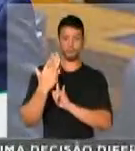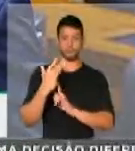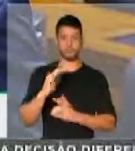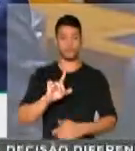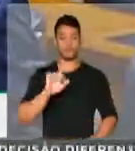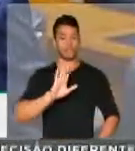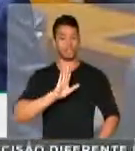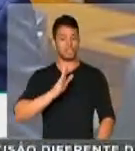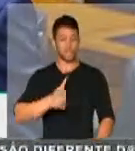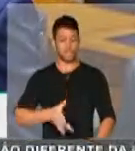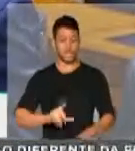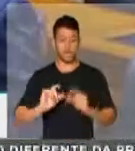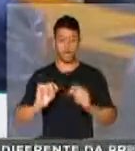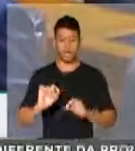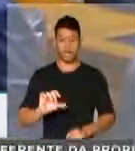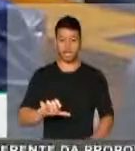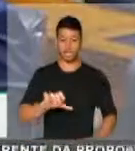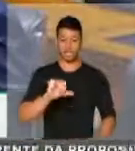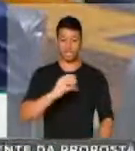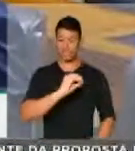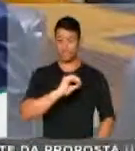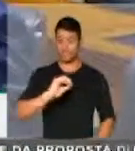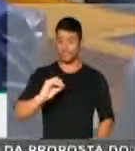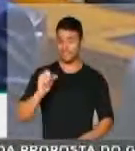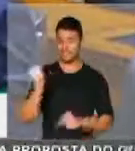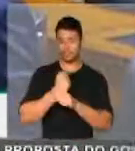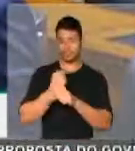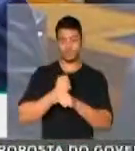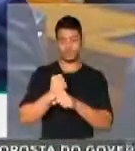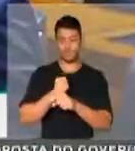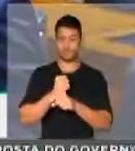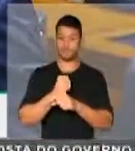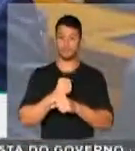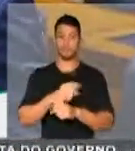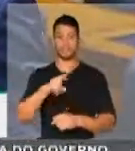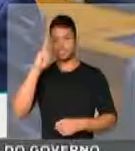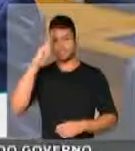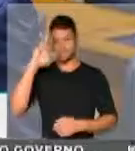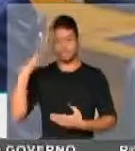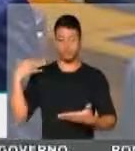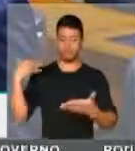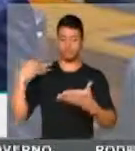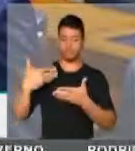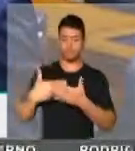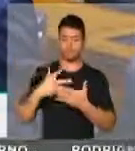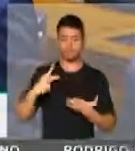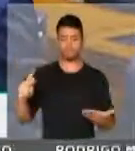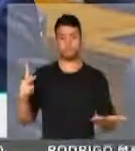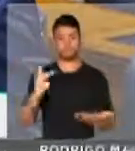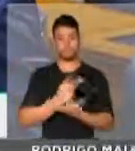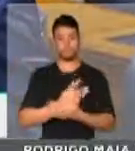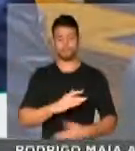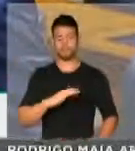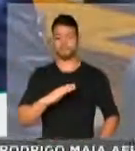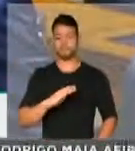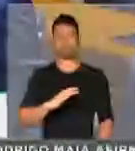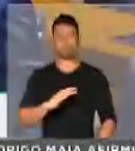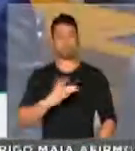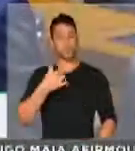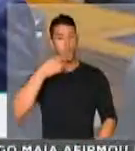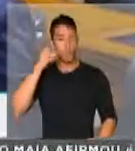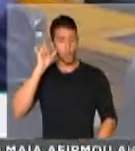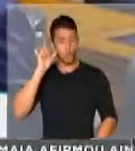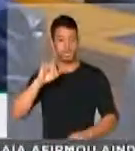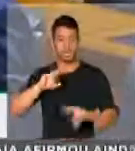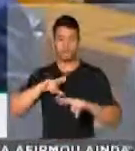foram consumidos pelas chamas. Então, como representante do Grupo Parlamentar de Amizade, nós nos